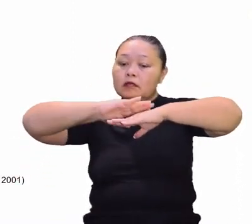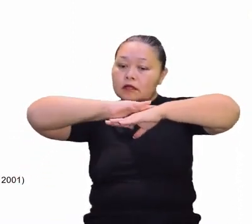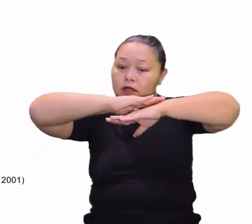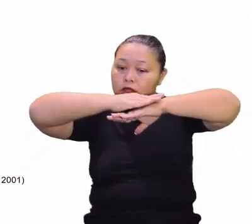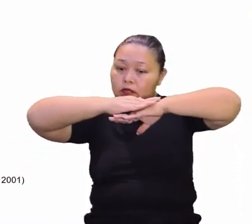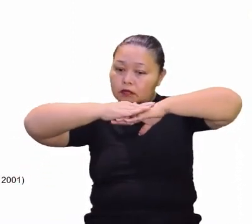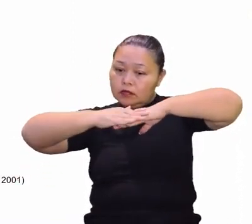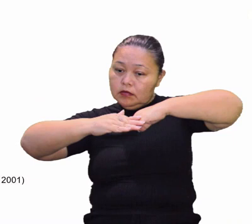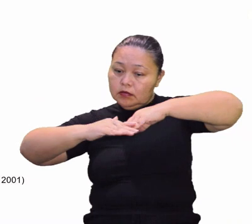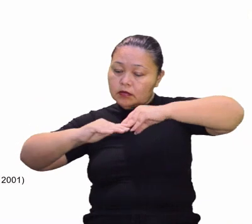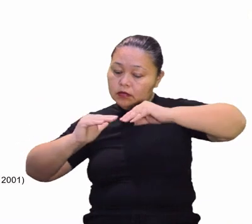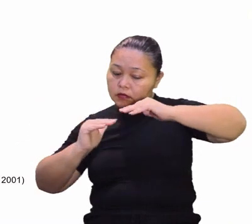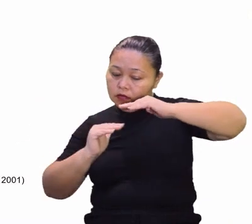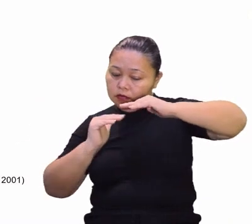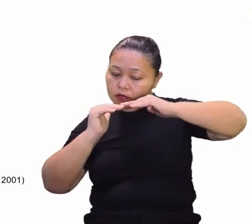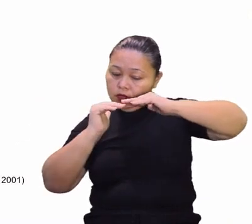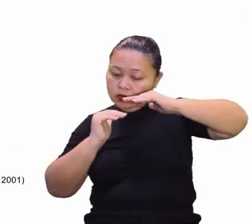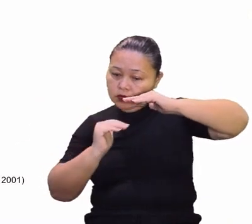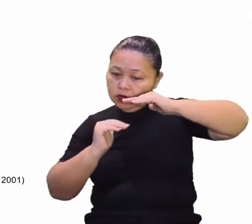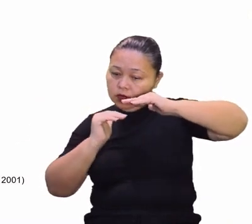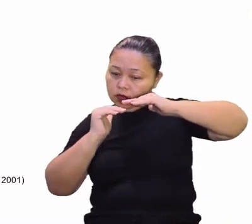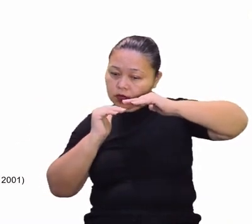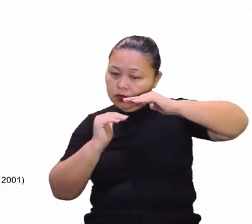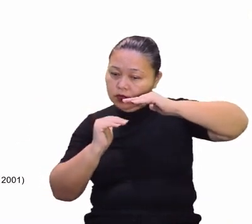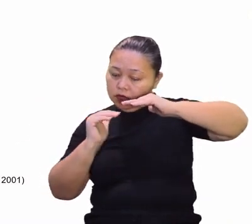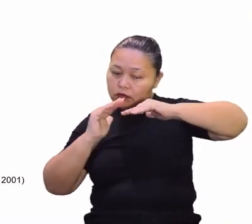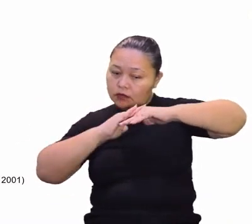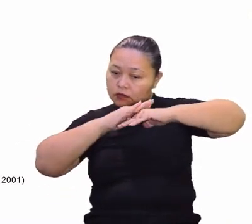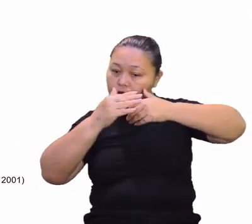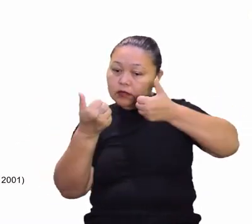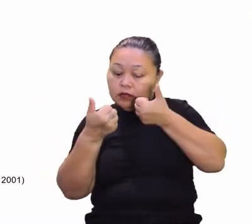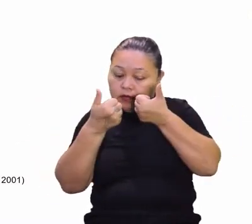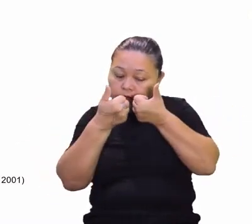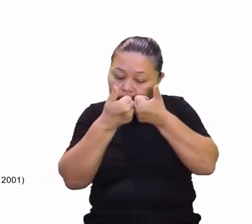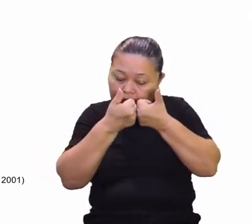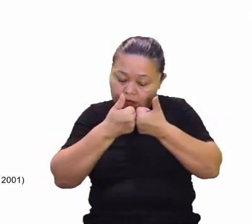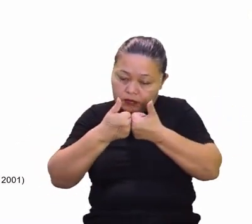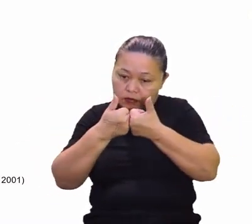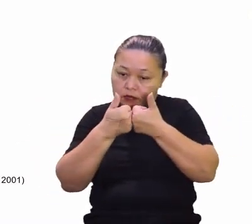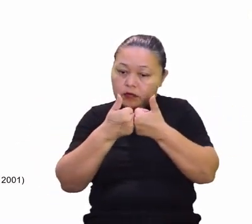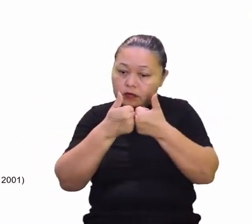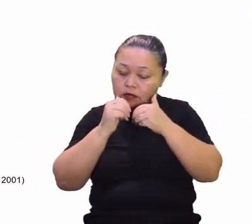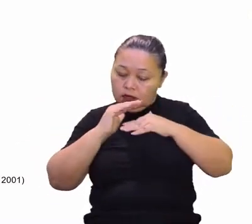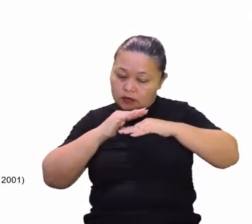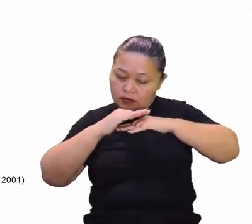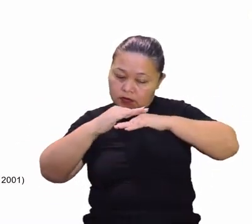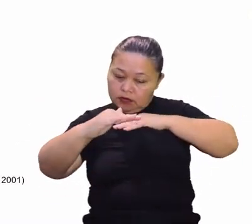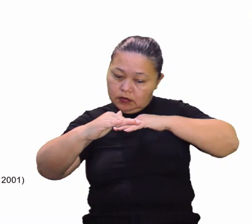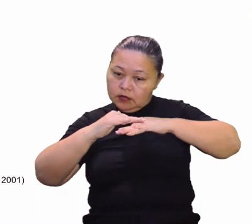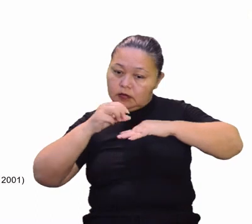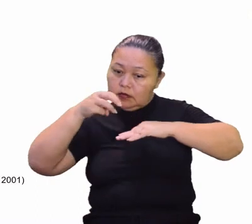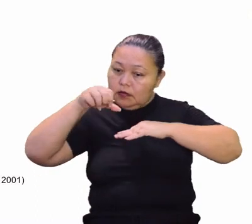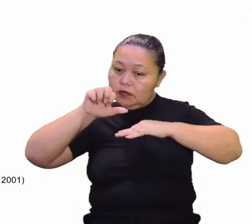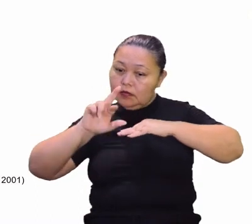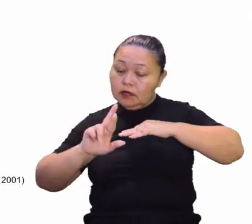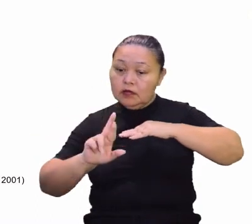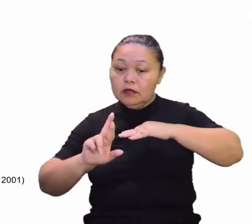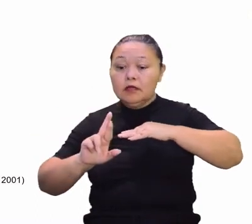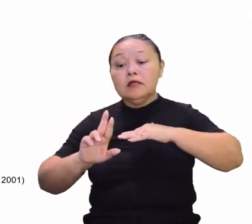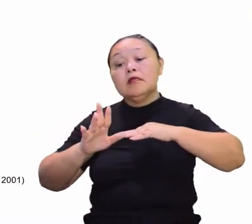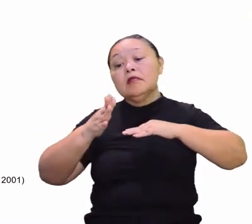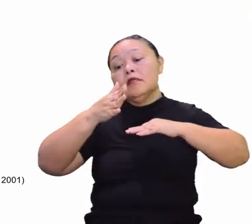planície é a unidade de relevo que está mais próxima à questão do nível do mar.